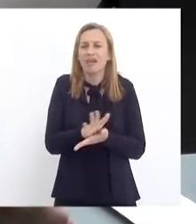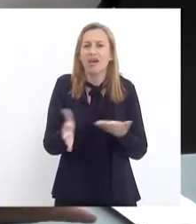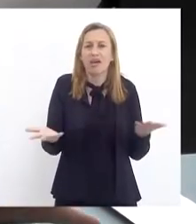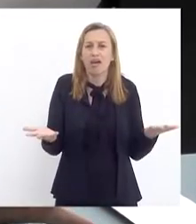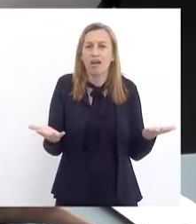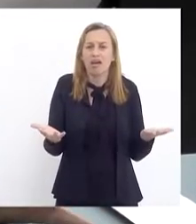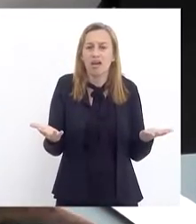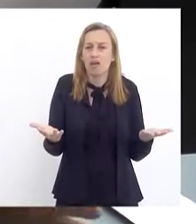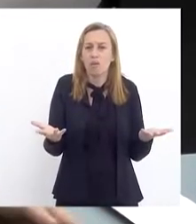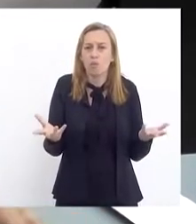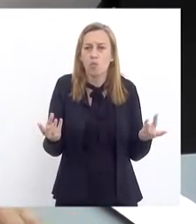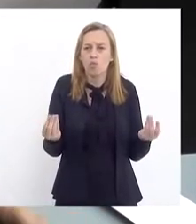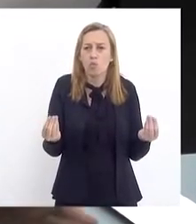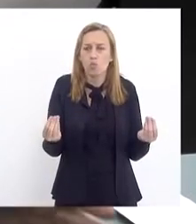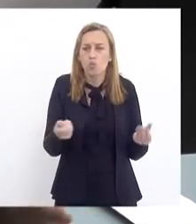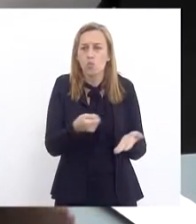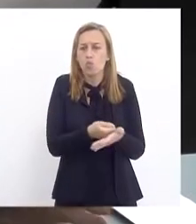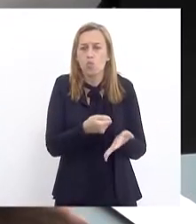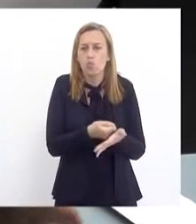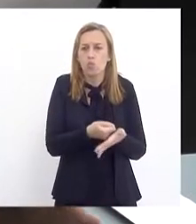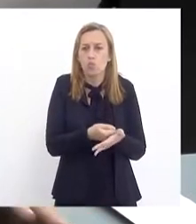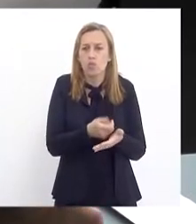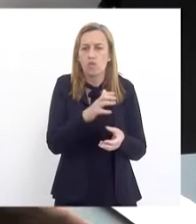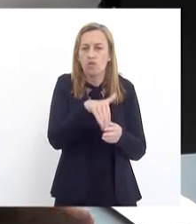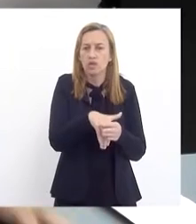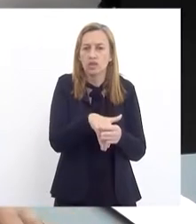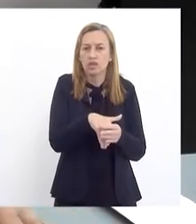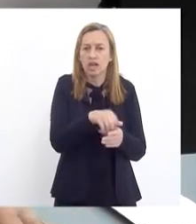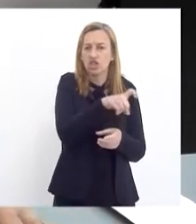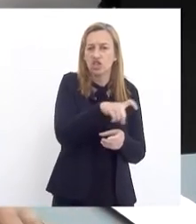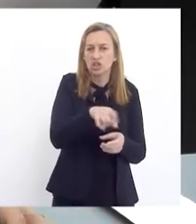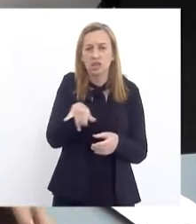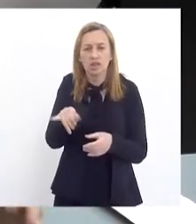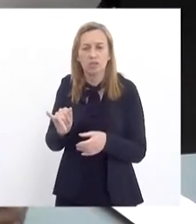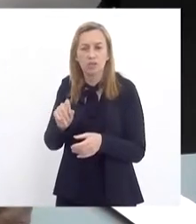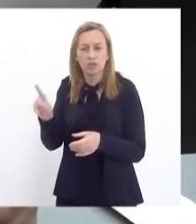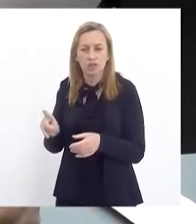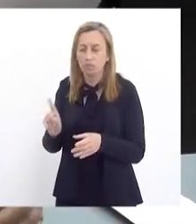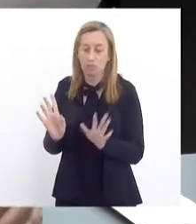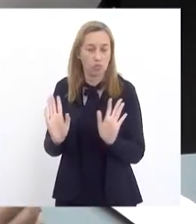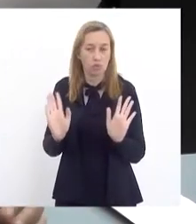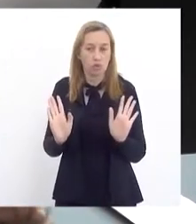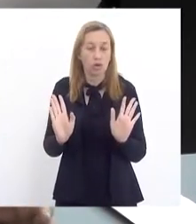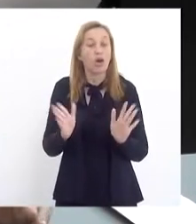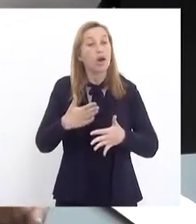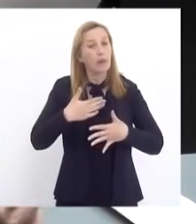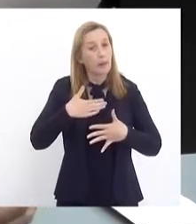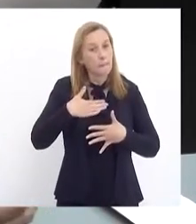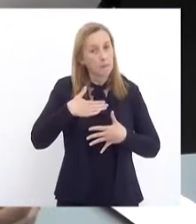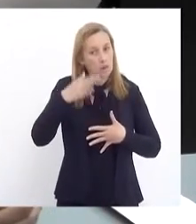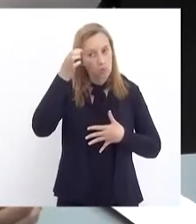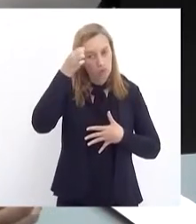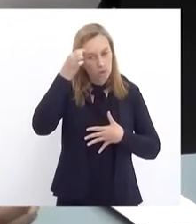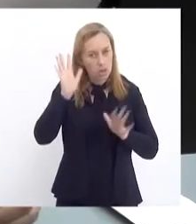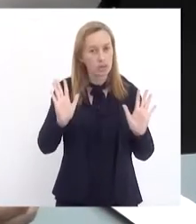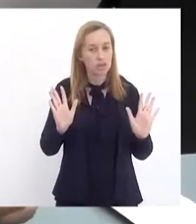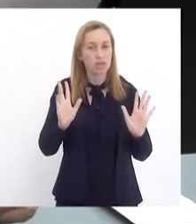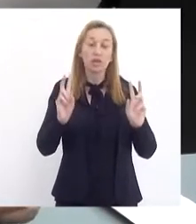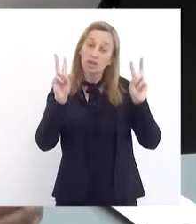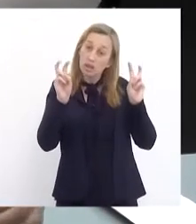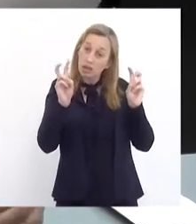que obrigue ninguém a votar da forma X, Y ou Z. Mas, na minha concepção, tem questões que